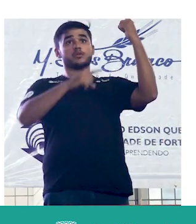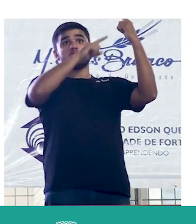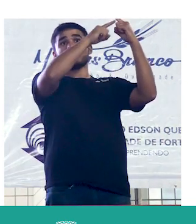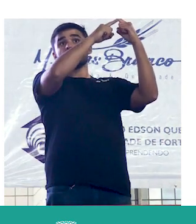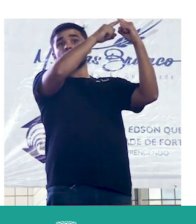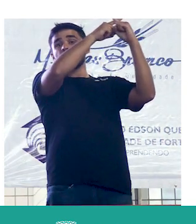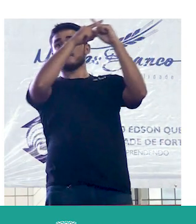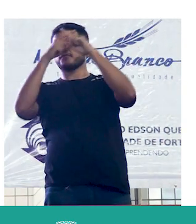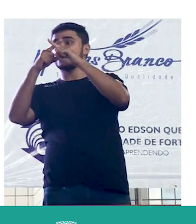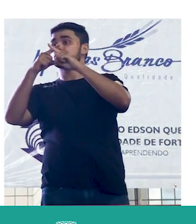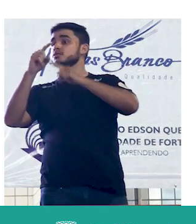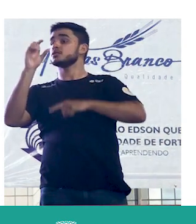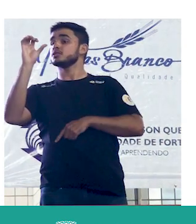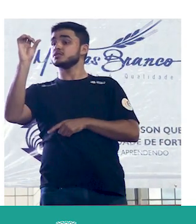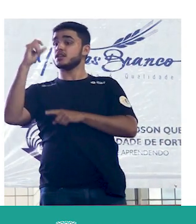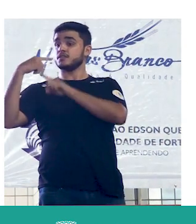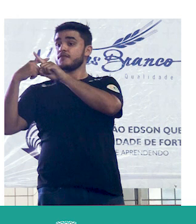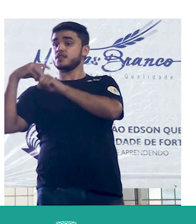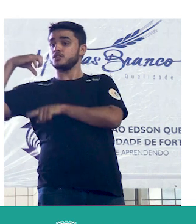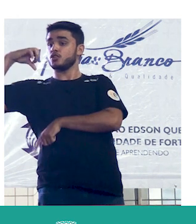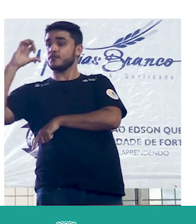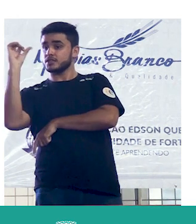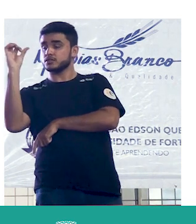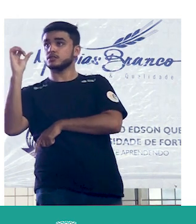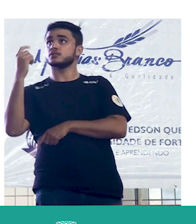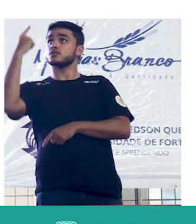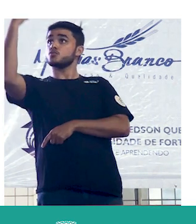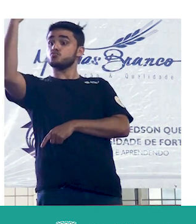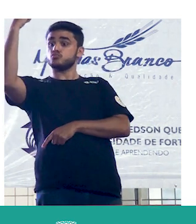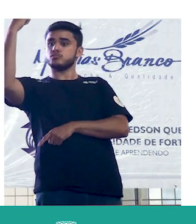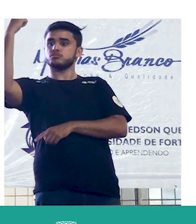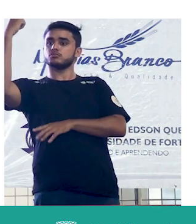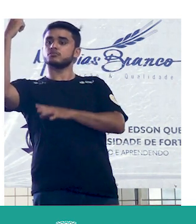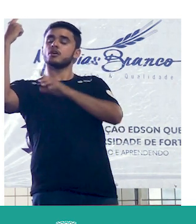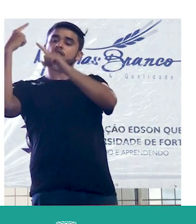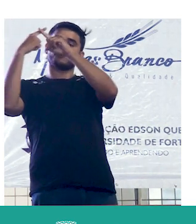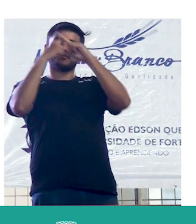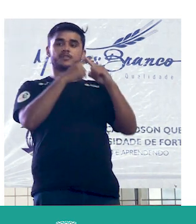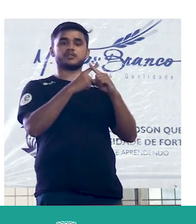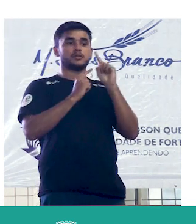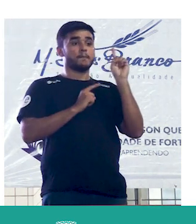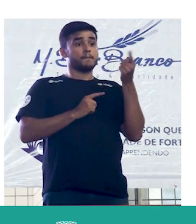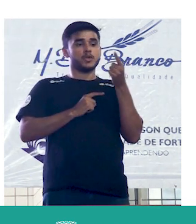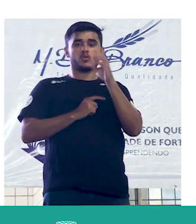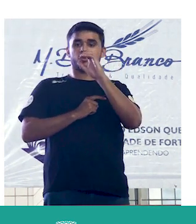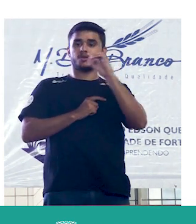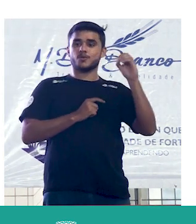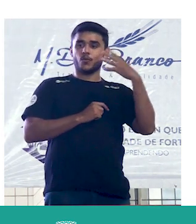vezes 96, que multiplica 1 sobre 1.004. Produto dos meios igual dos extremos.